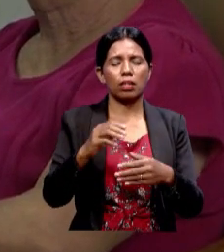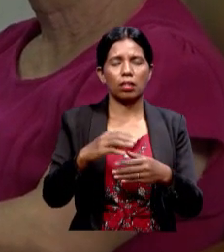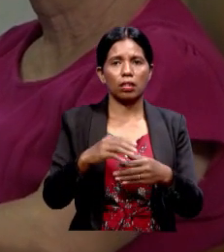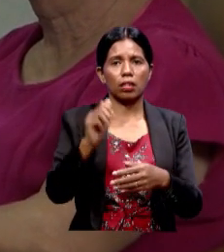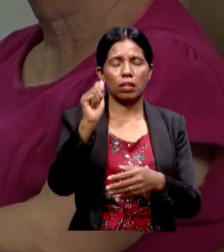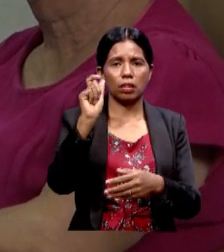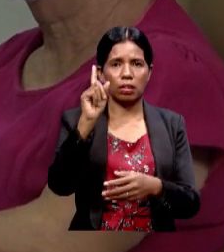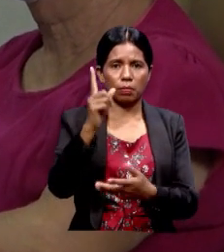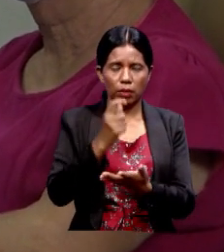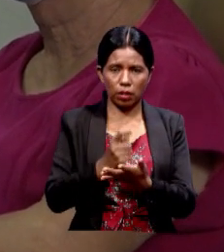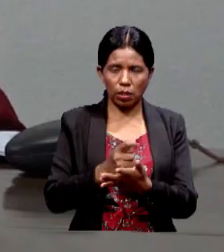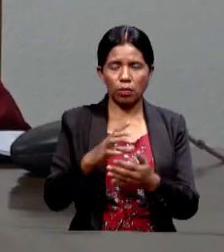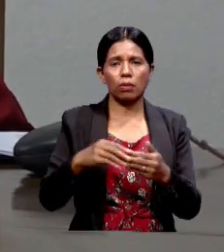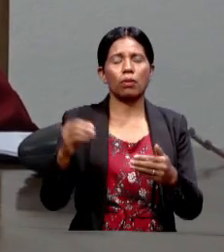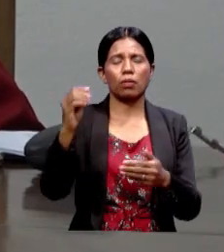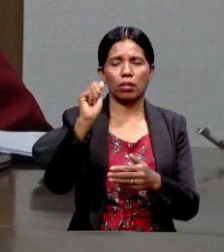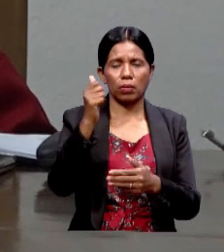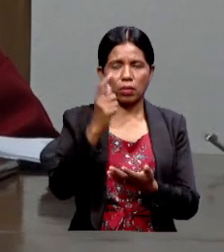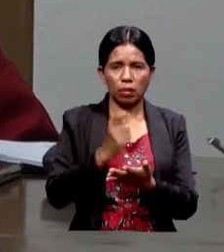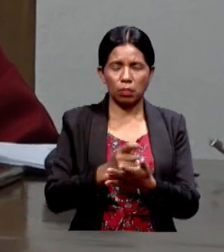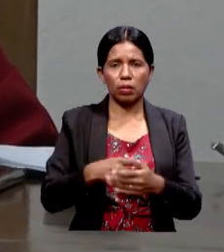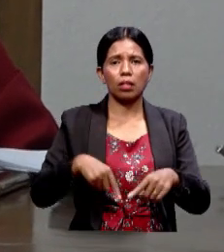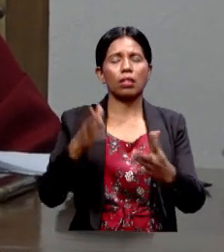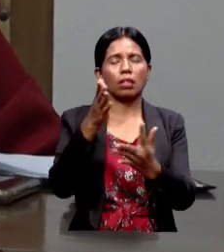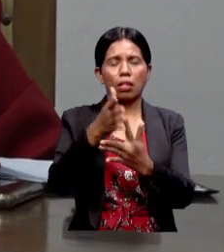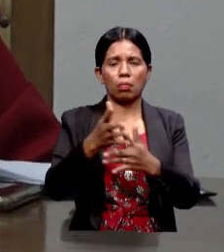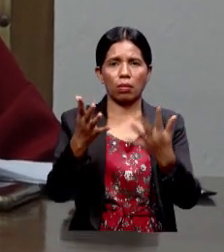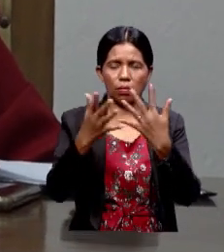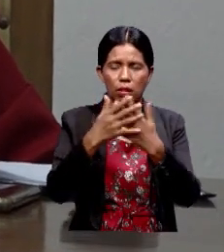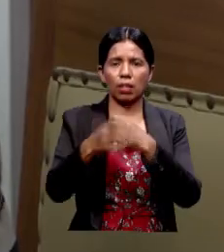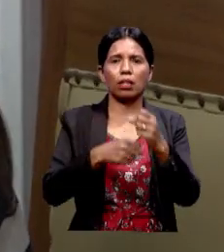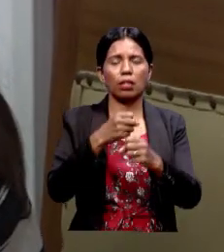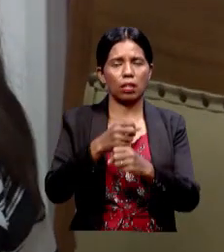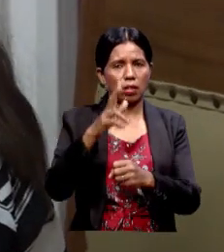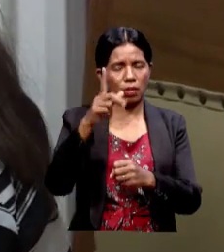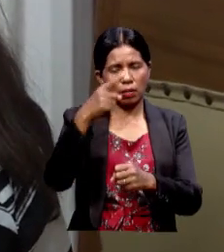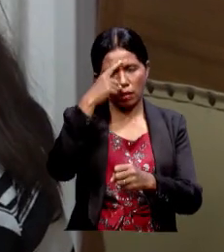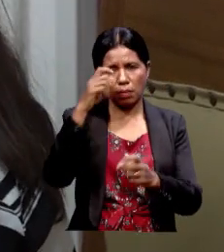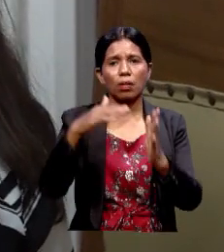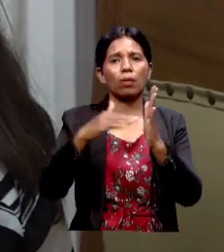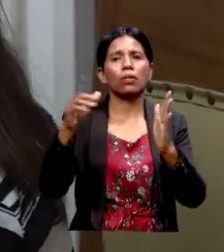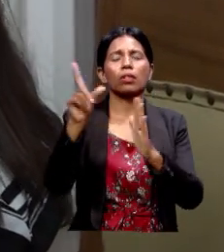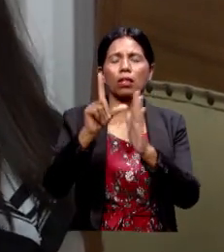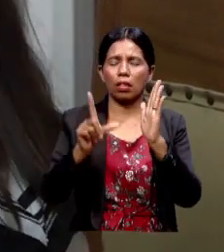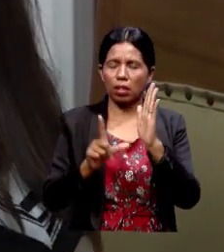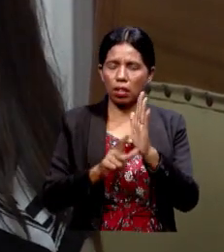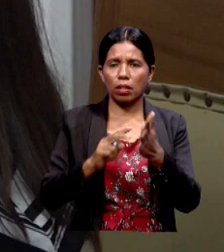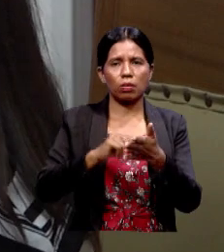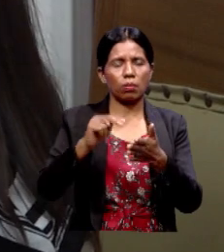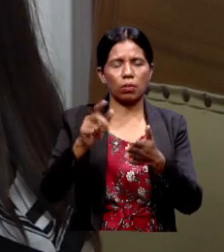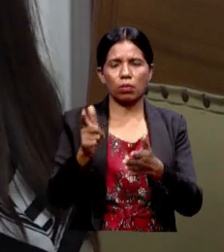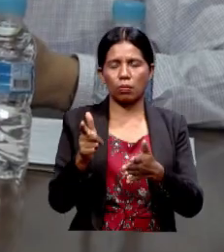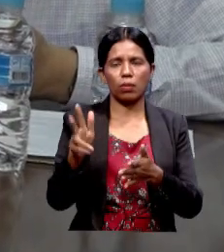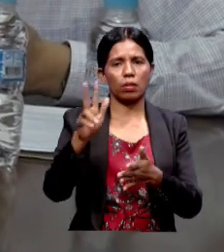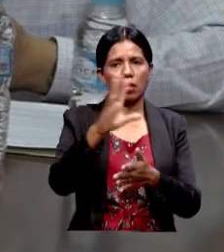dolarion sanulu, no se retam pena tinantolo, tamba contra decreto lei número rua nulo recentolo barra ring ruasia,